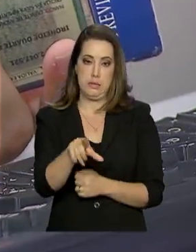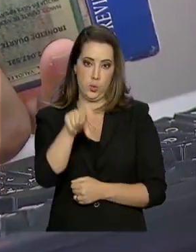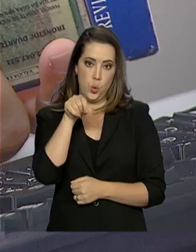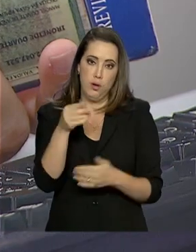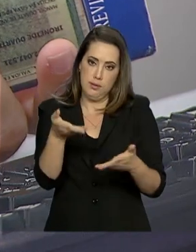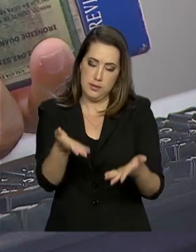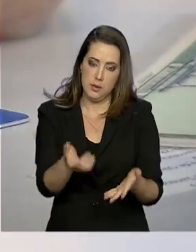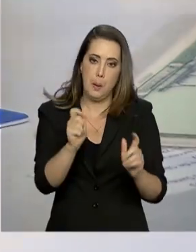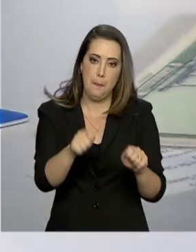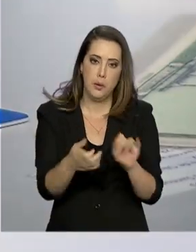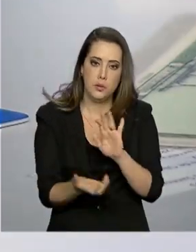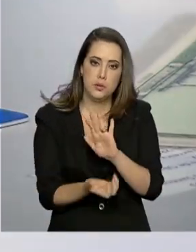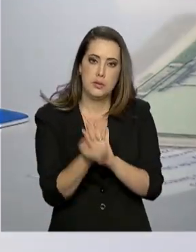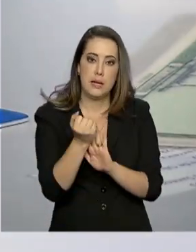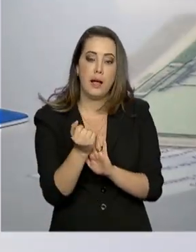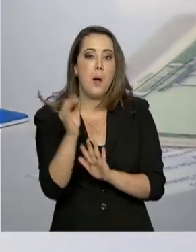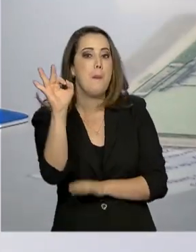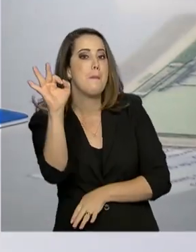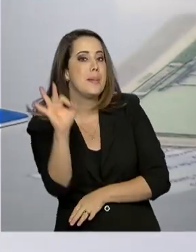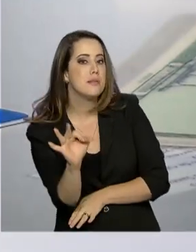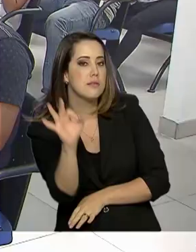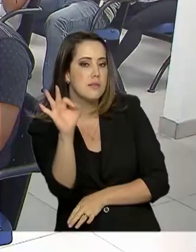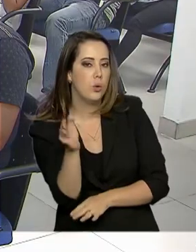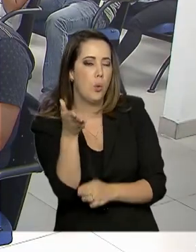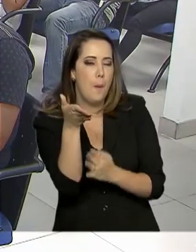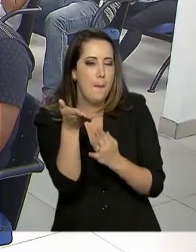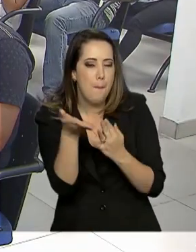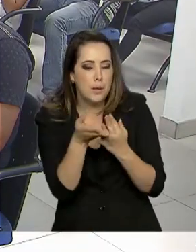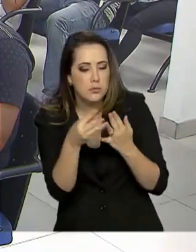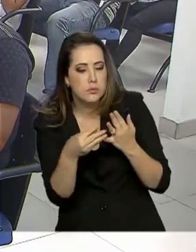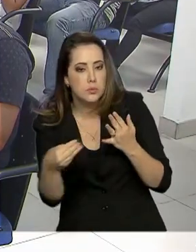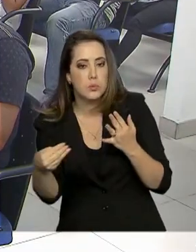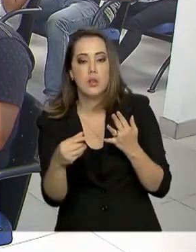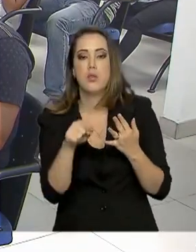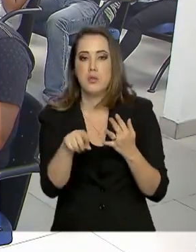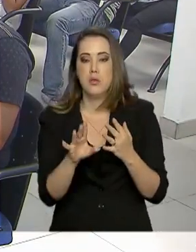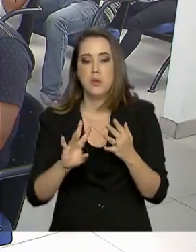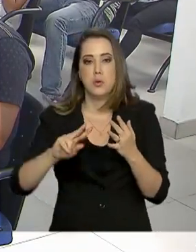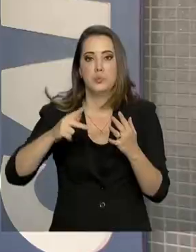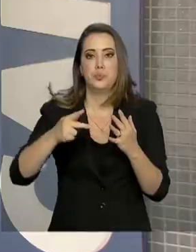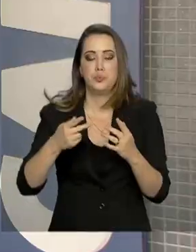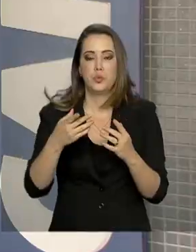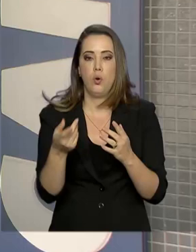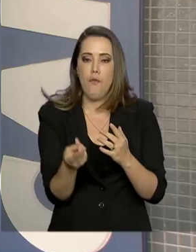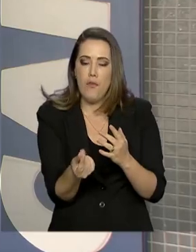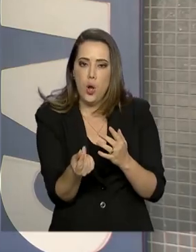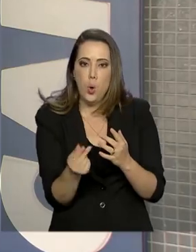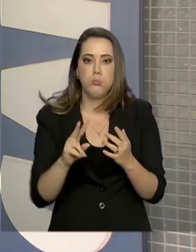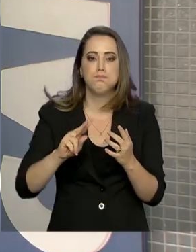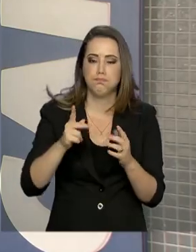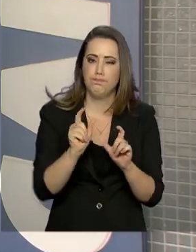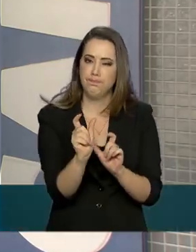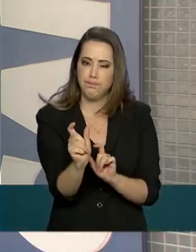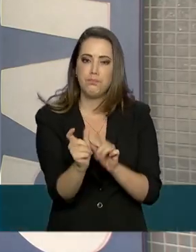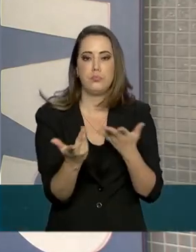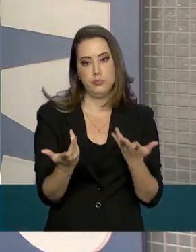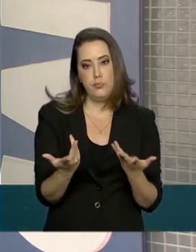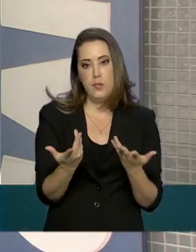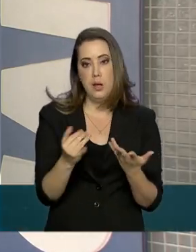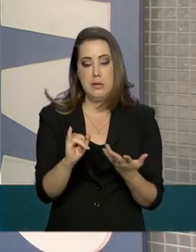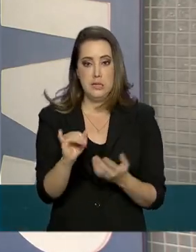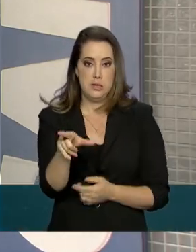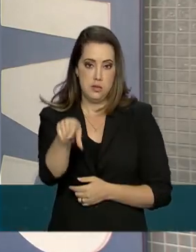um percentual do saldo do fundo de garantia mais uma parcela adicional. Ao fazer a opção pelo saque